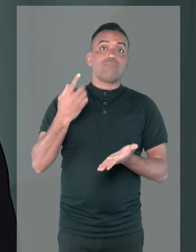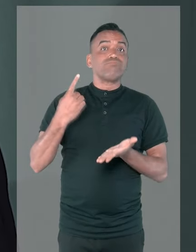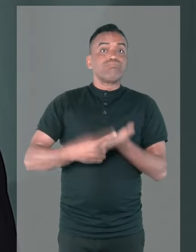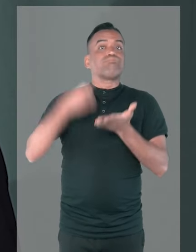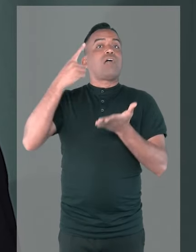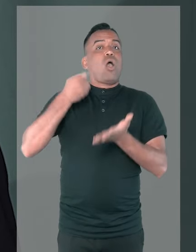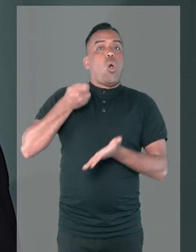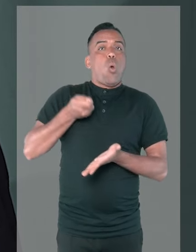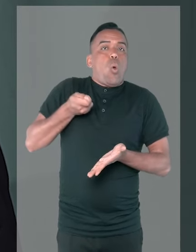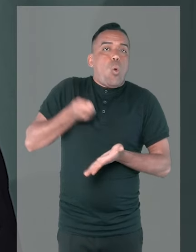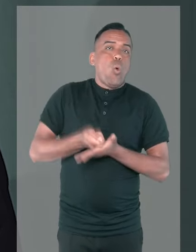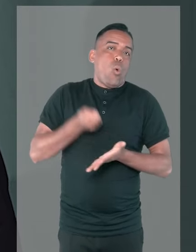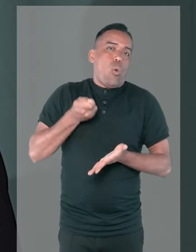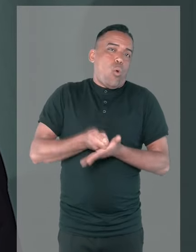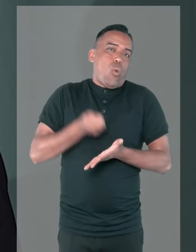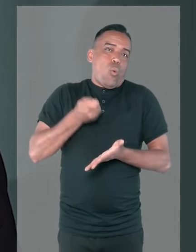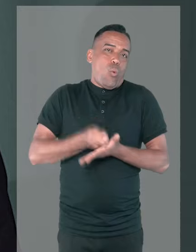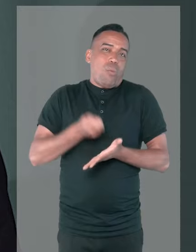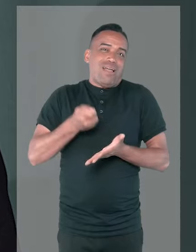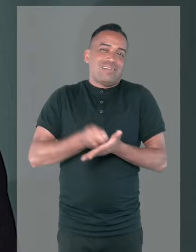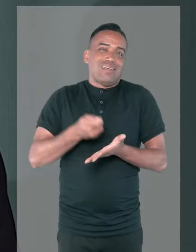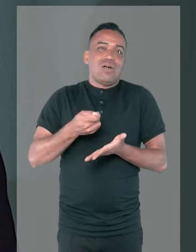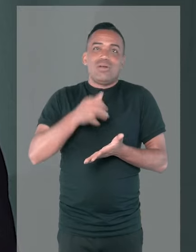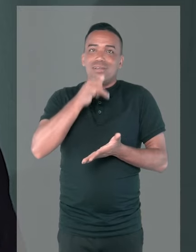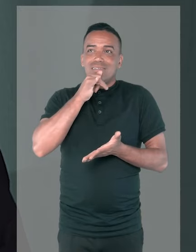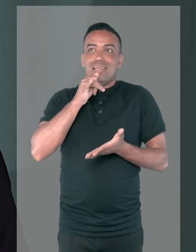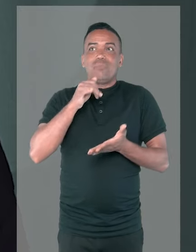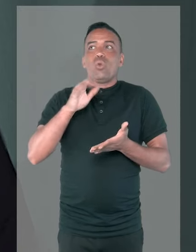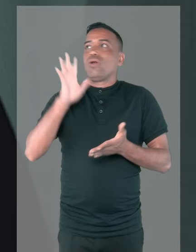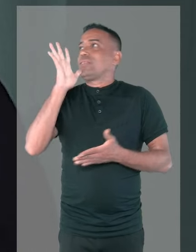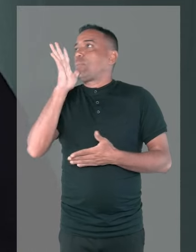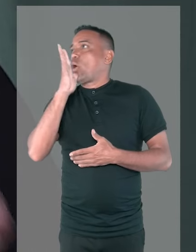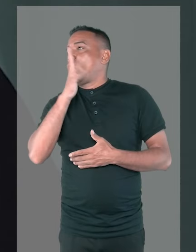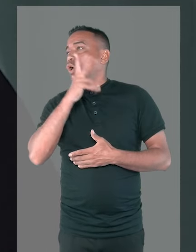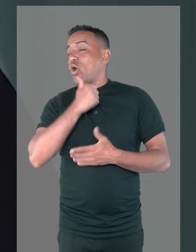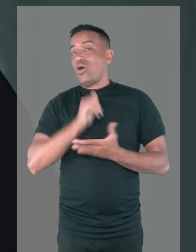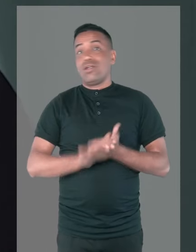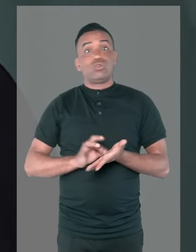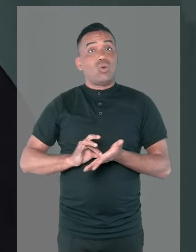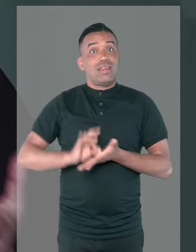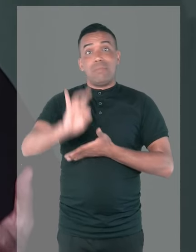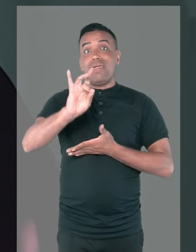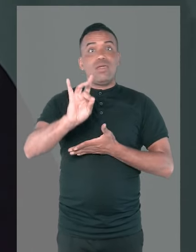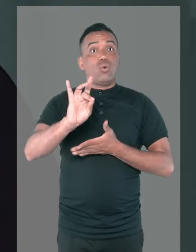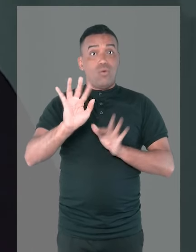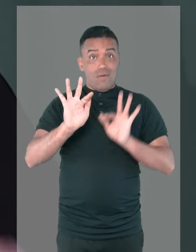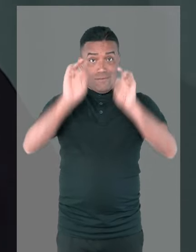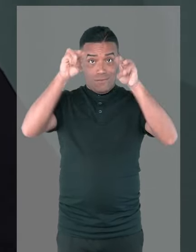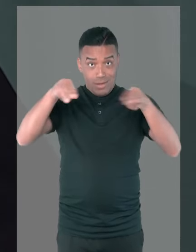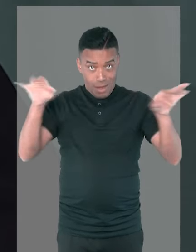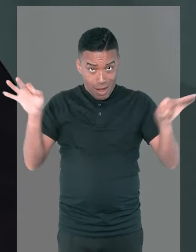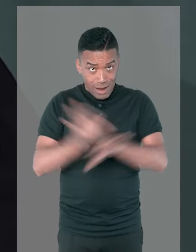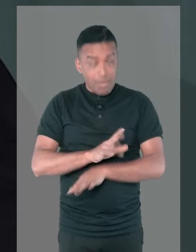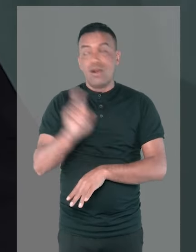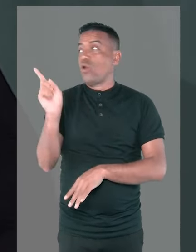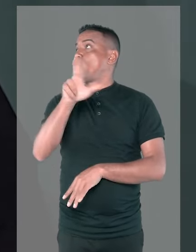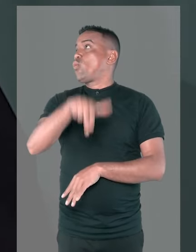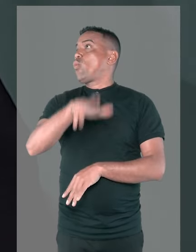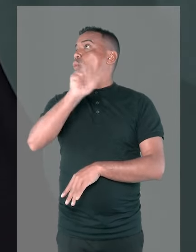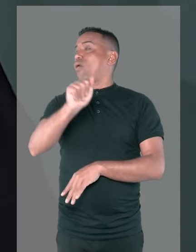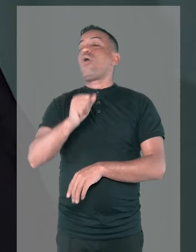uma obrigação de fazer com que essa festa demore. Eu sou um inimigo do fim, eu adoro as festas. E eu